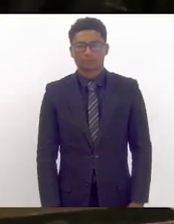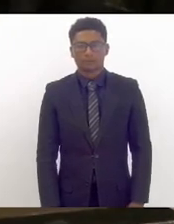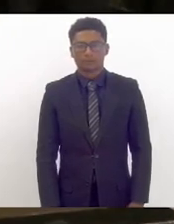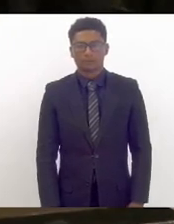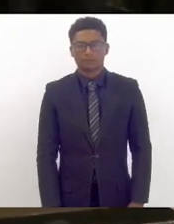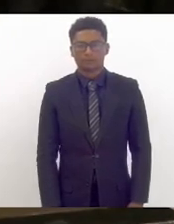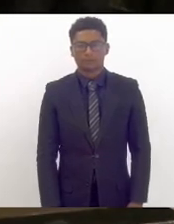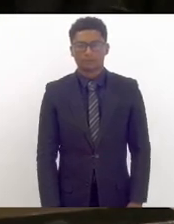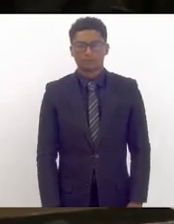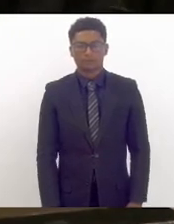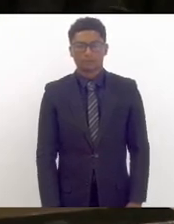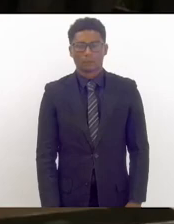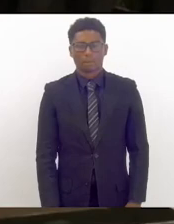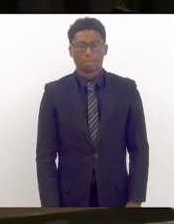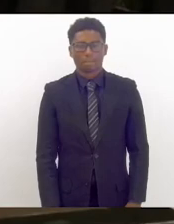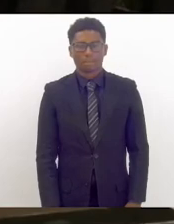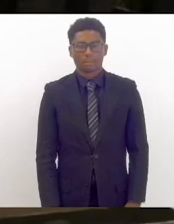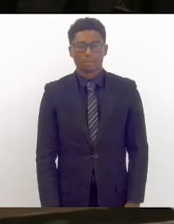Valeu, camarada.